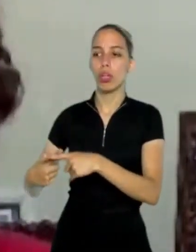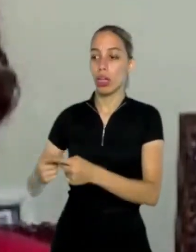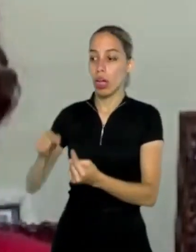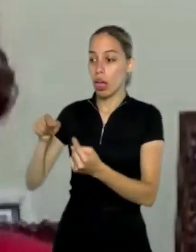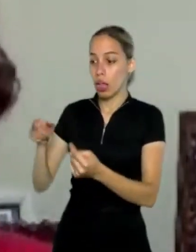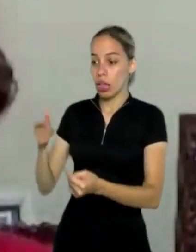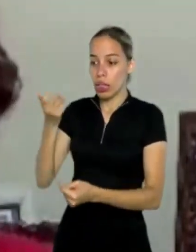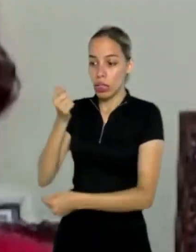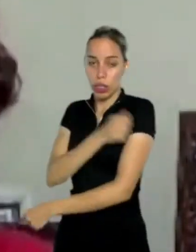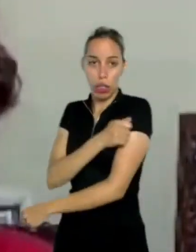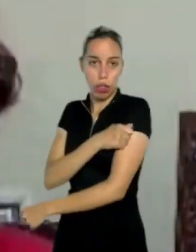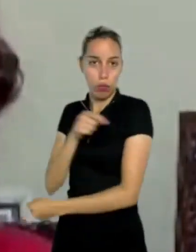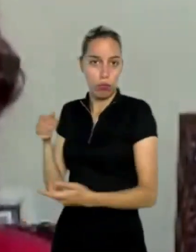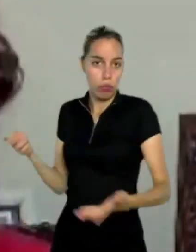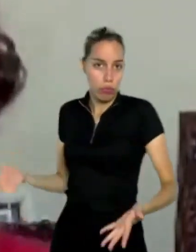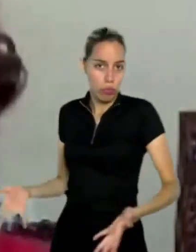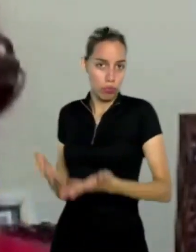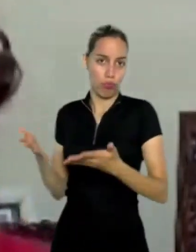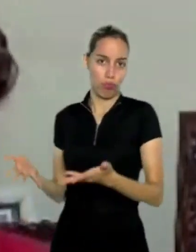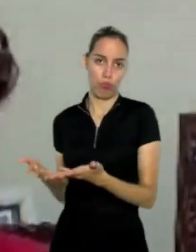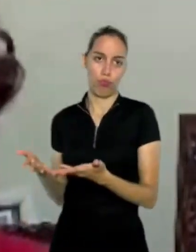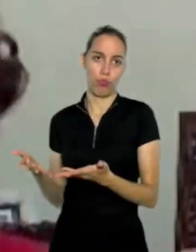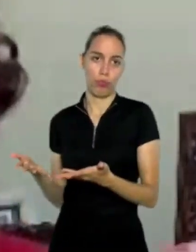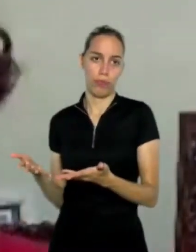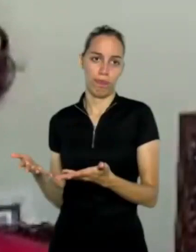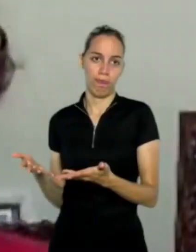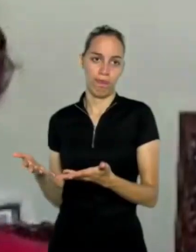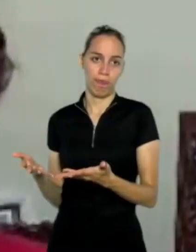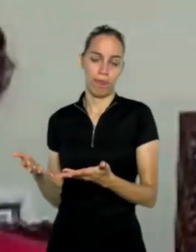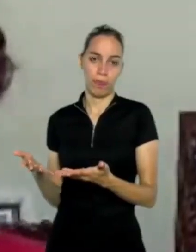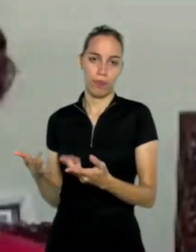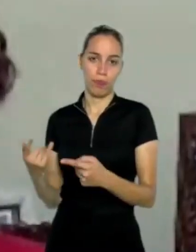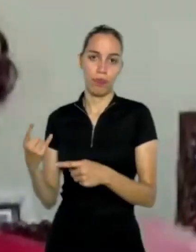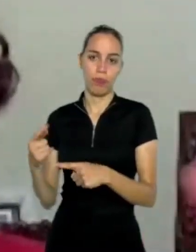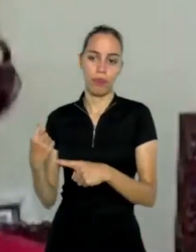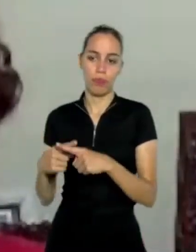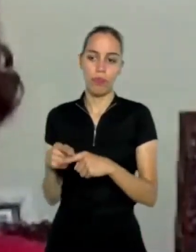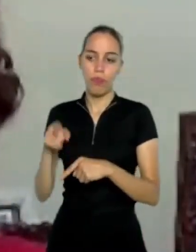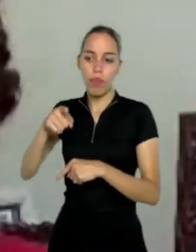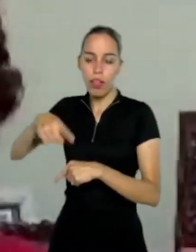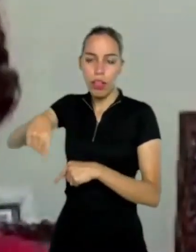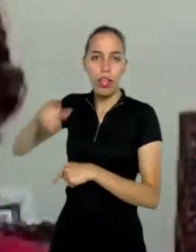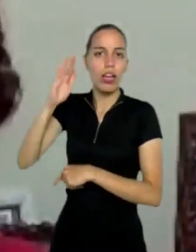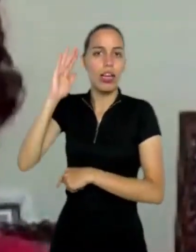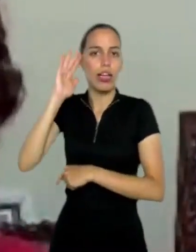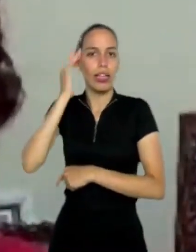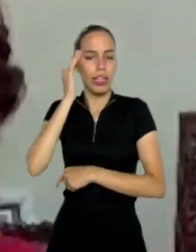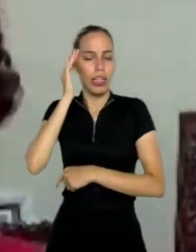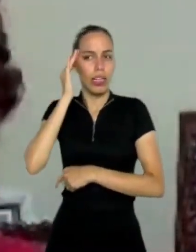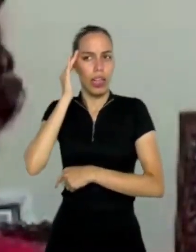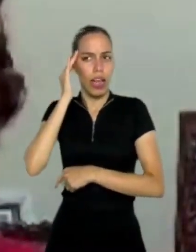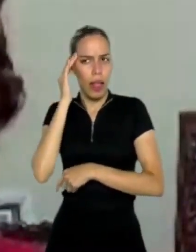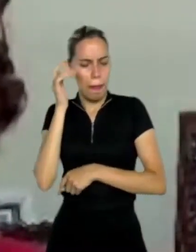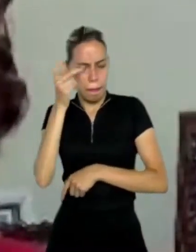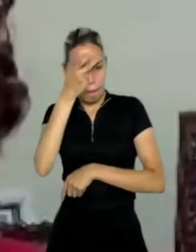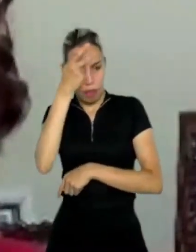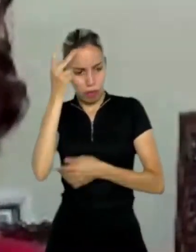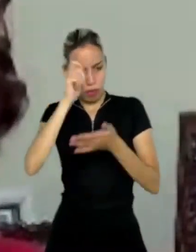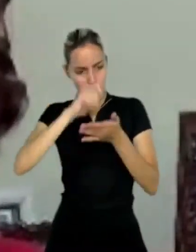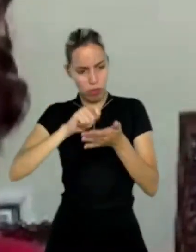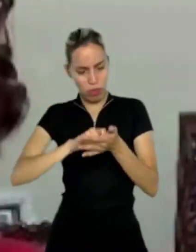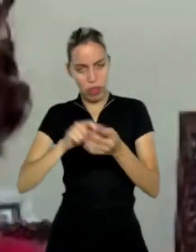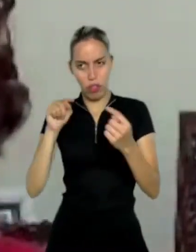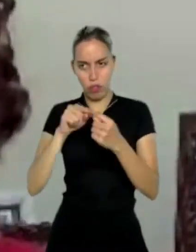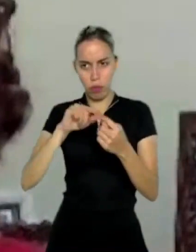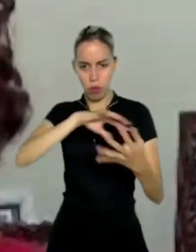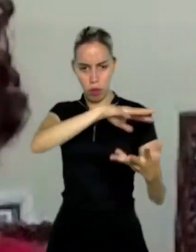incentivar os meninos, né? E para eles entenderem que escritor não é ninguém de outro mundo, né?